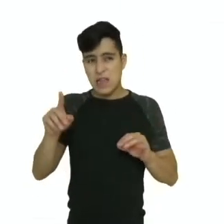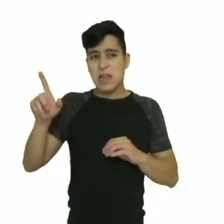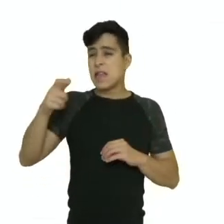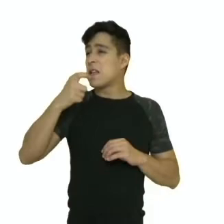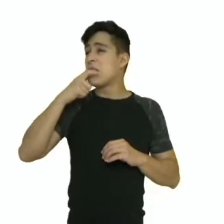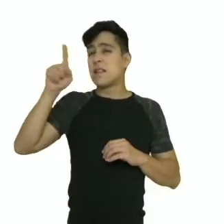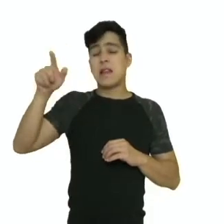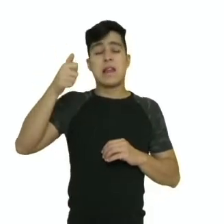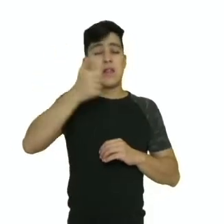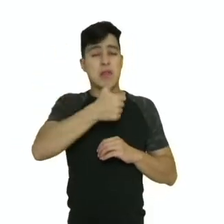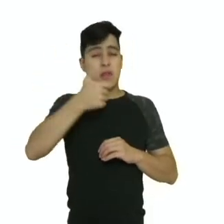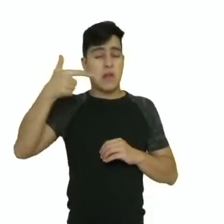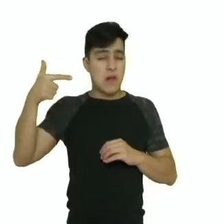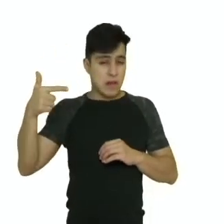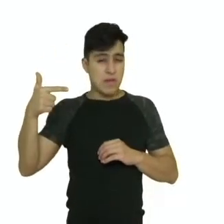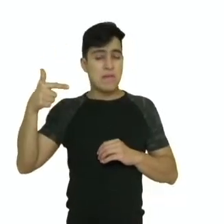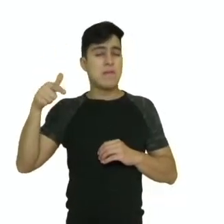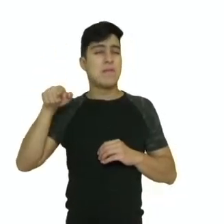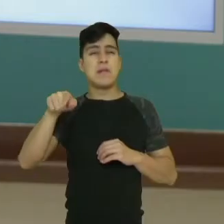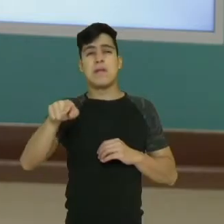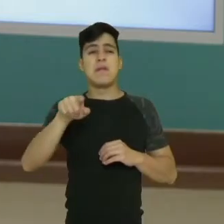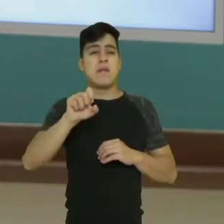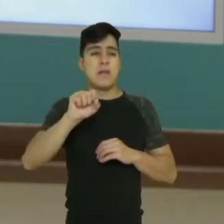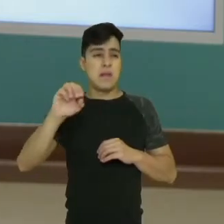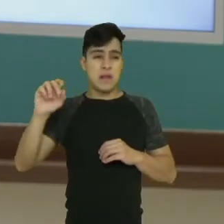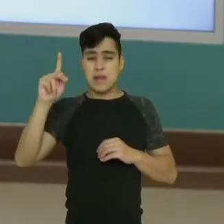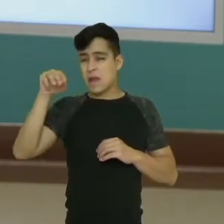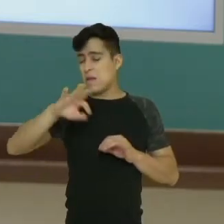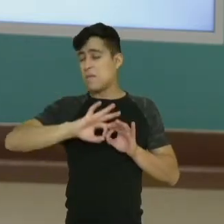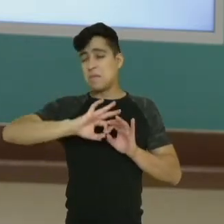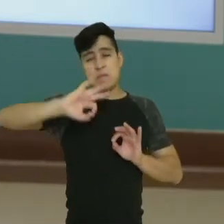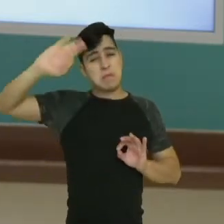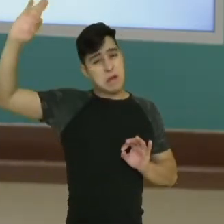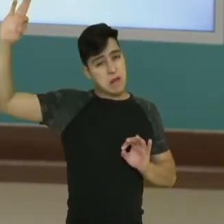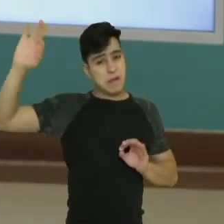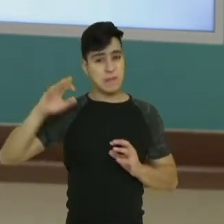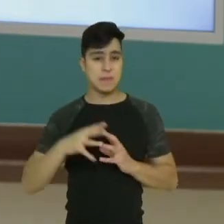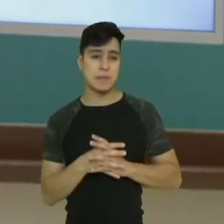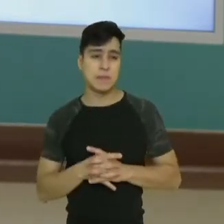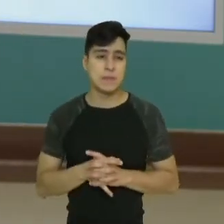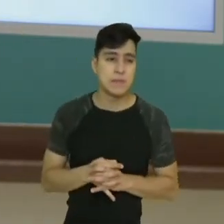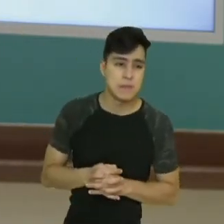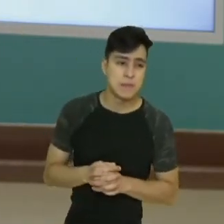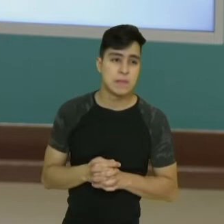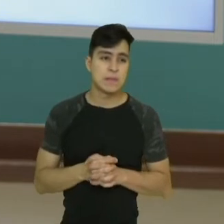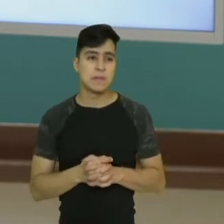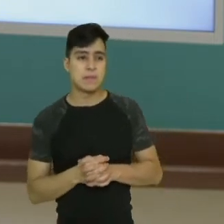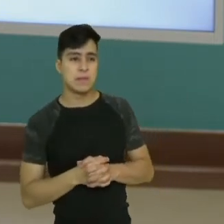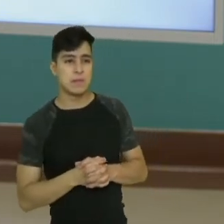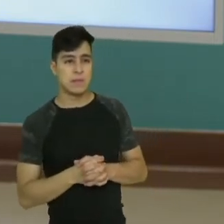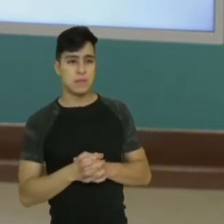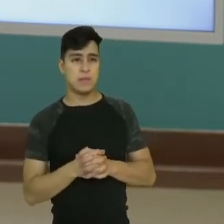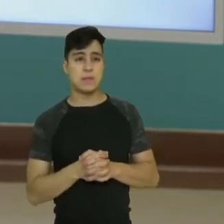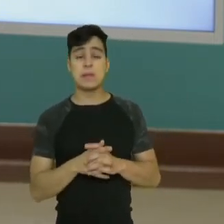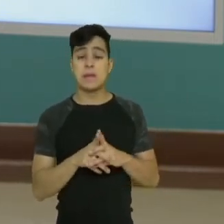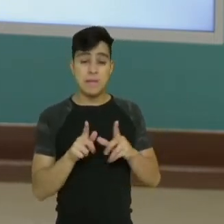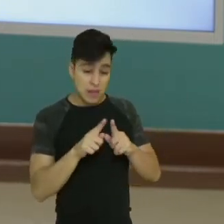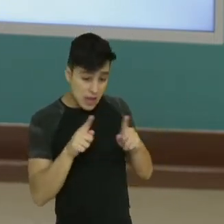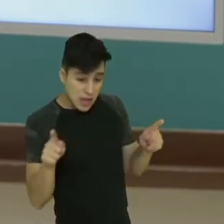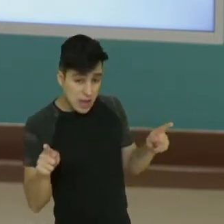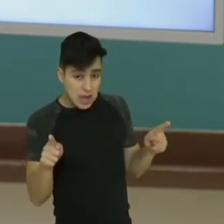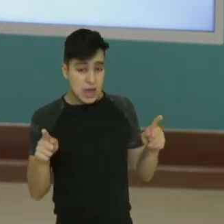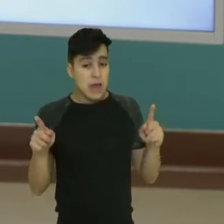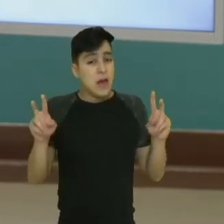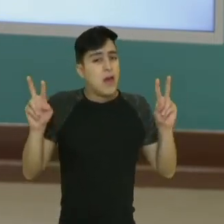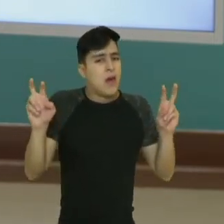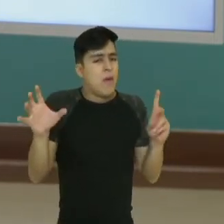a 12.800 km de distância. É muito longe, né? Comparado aí. Mas sabemos que a questão da hegemonia